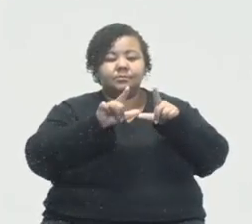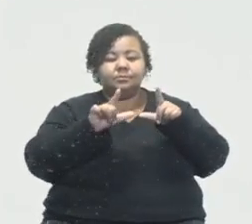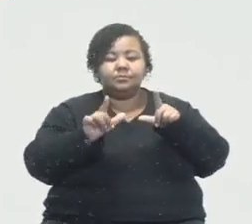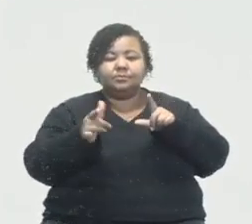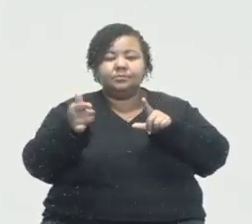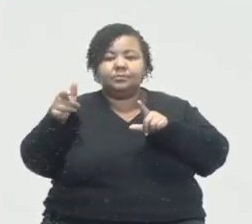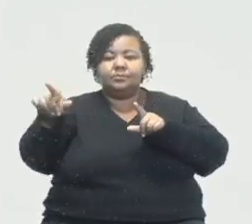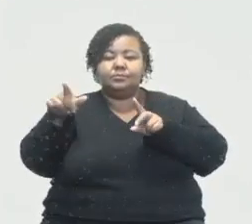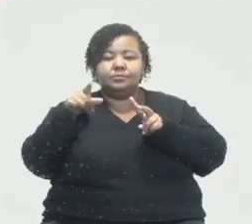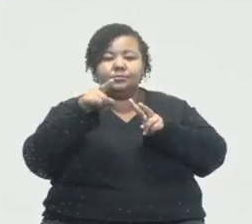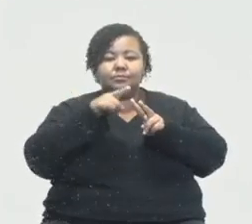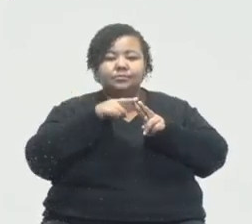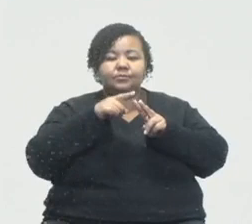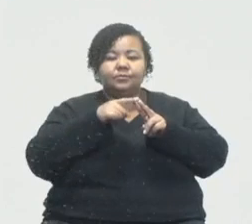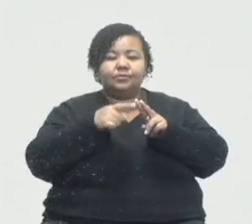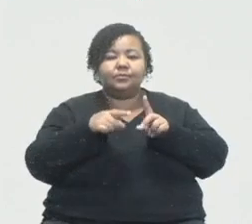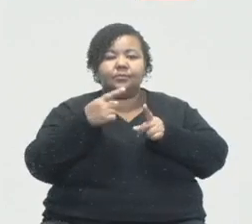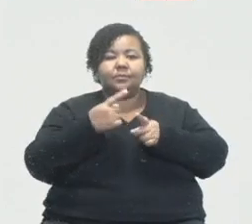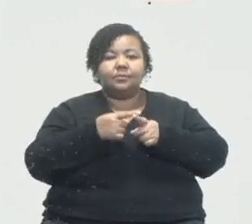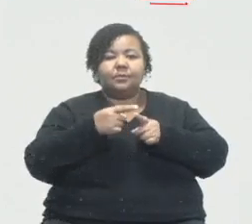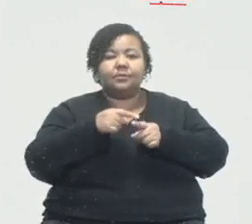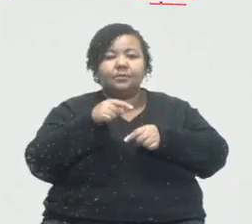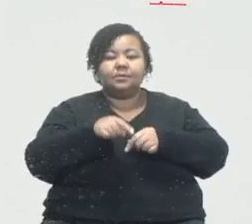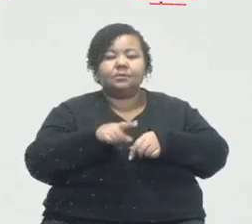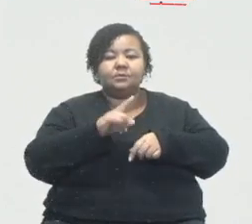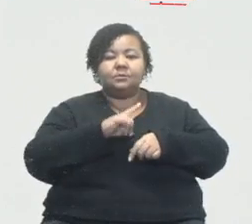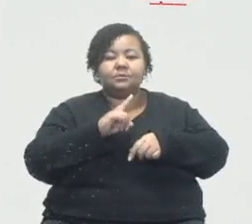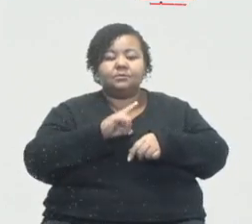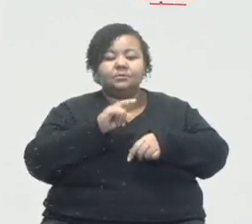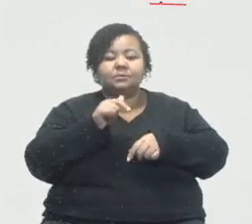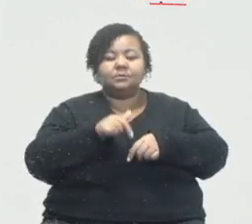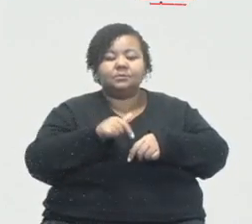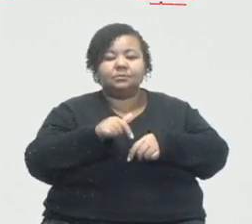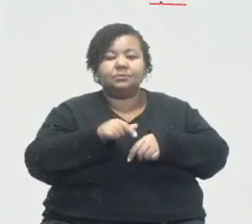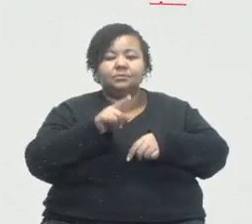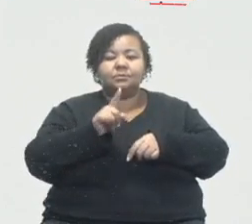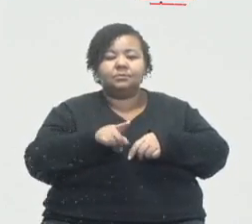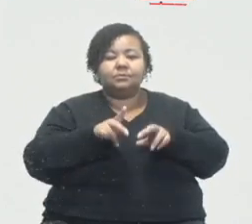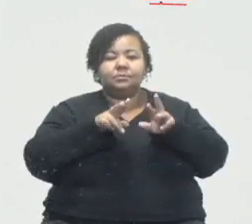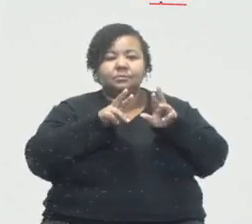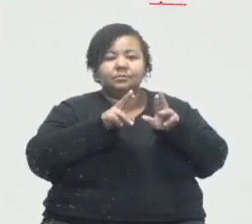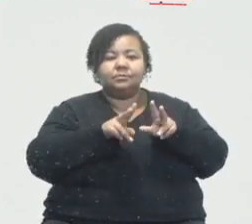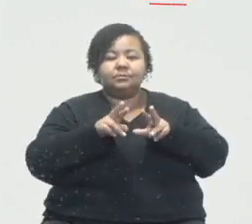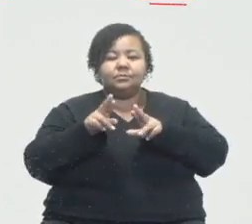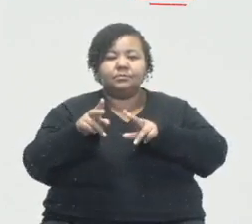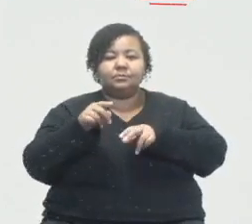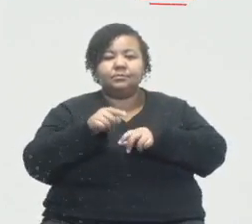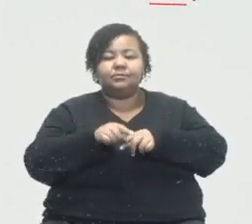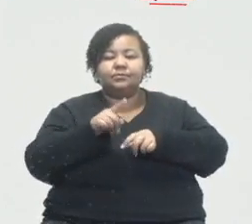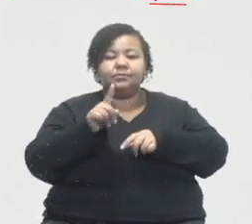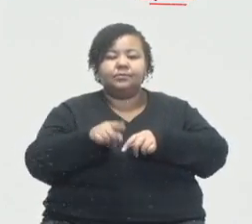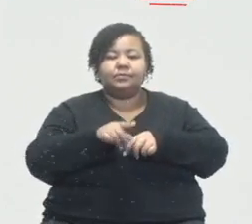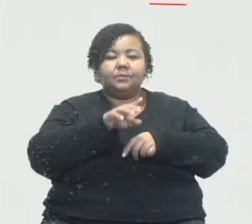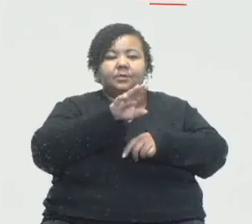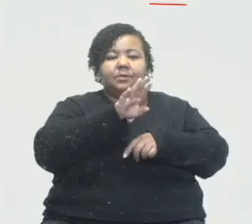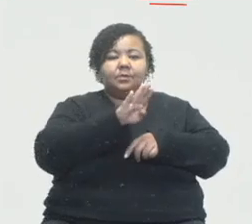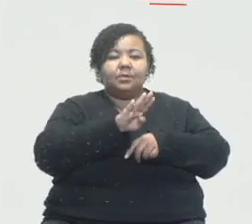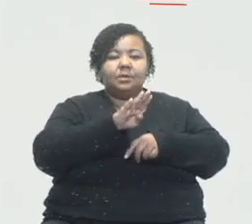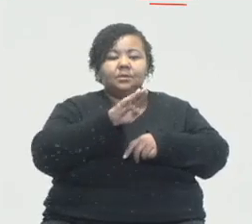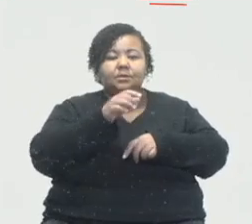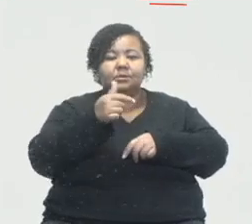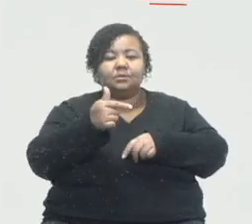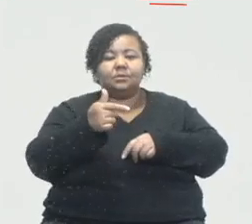outro vetor, pois nós temos aqui que ele é a mesma coisa, ou seja, 4 e 2 é igual a